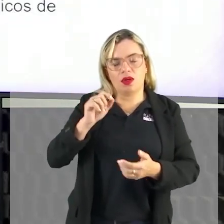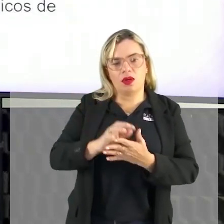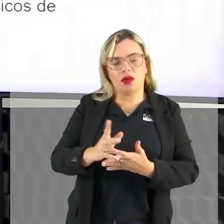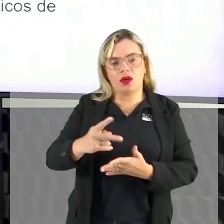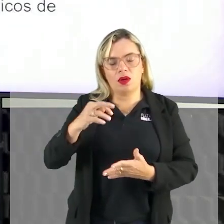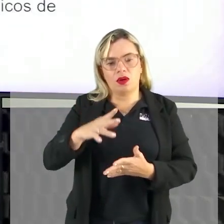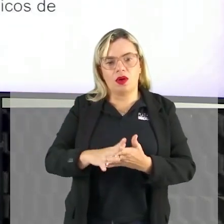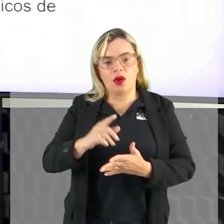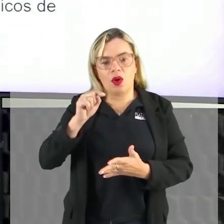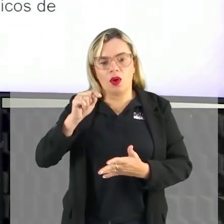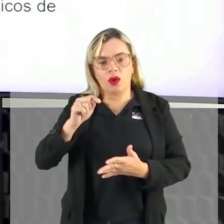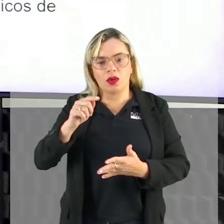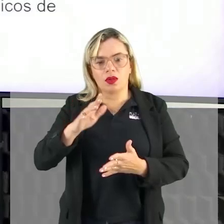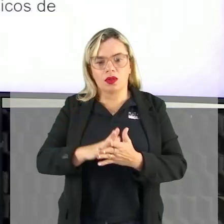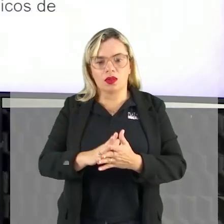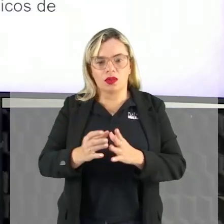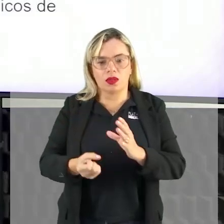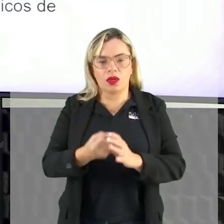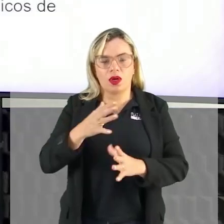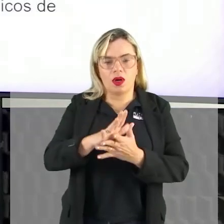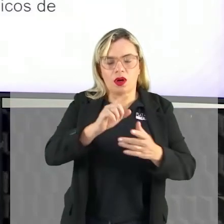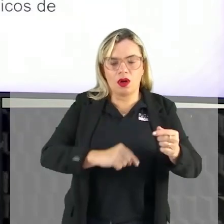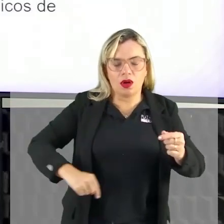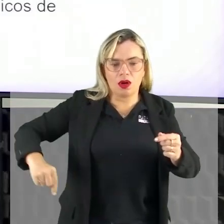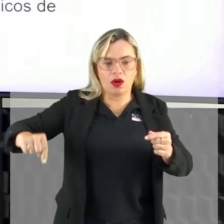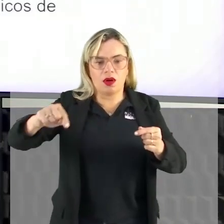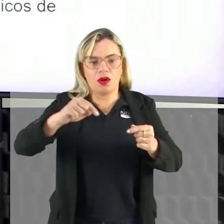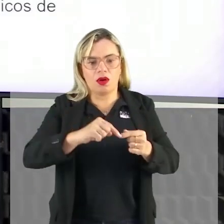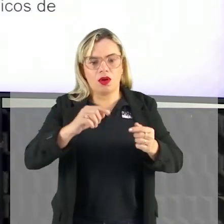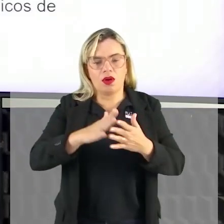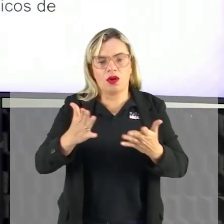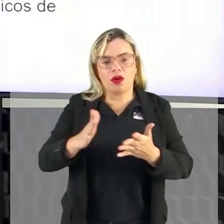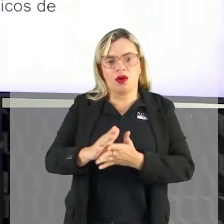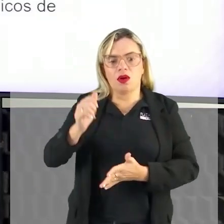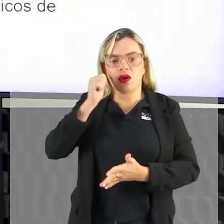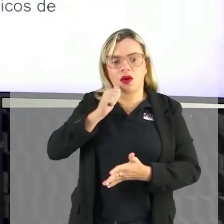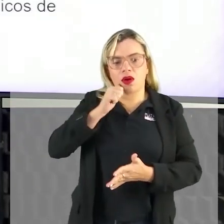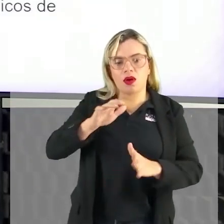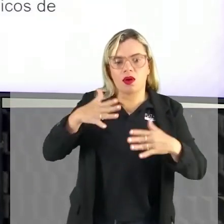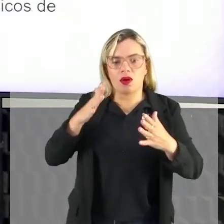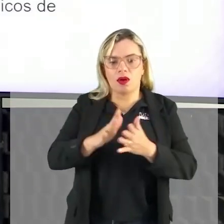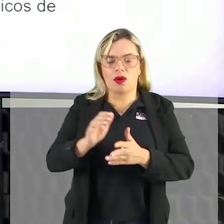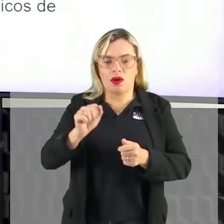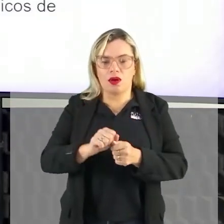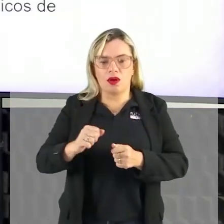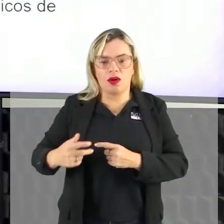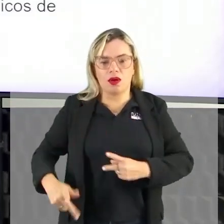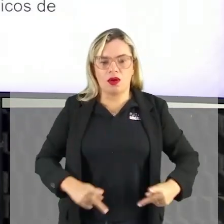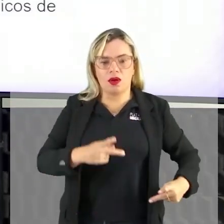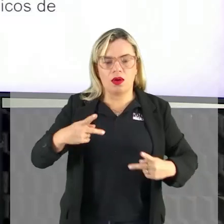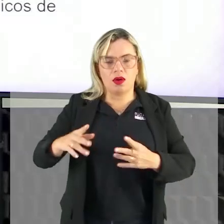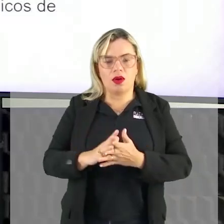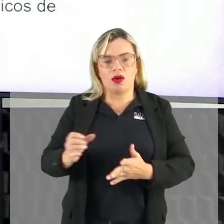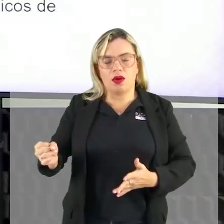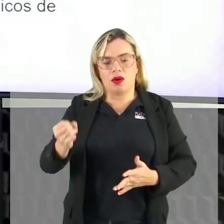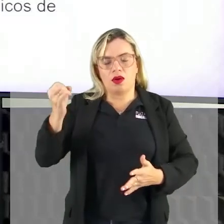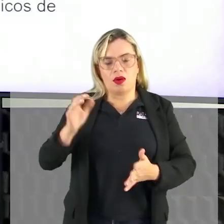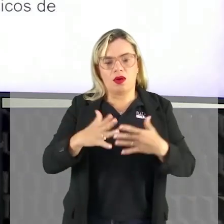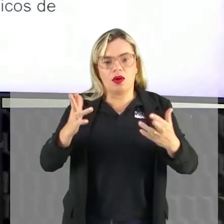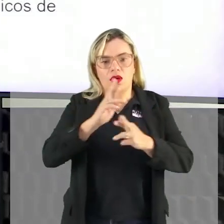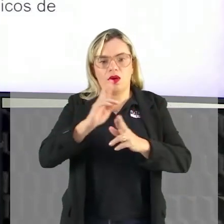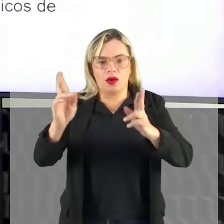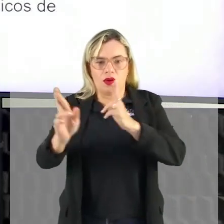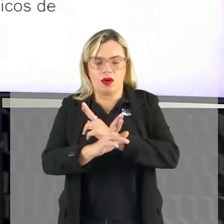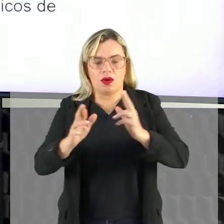produção desses hormônios nessa fase está relacionada com a... Bom, aqui, gente, é importante que vocês conheçam